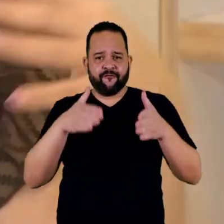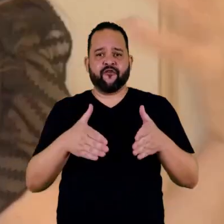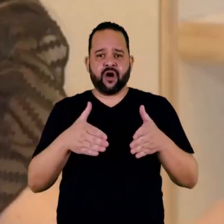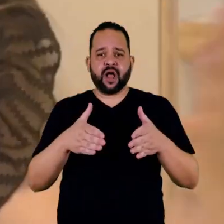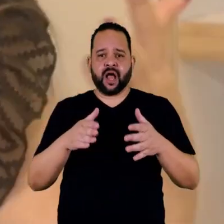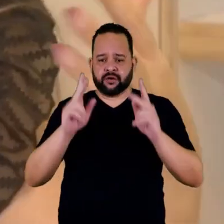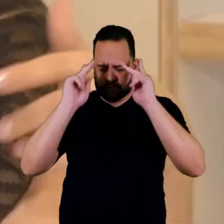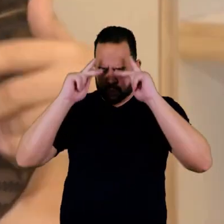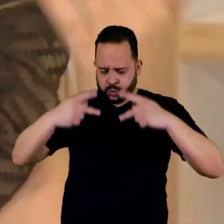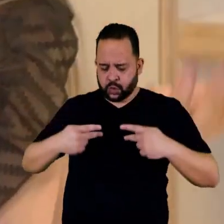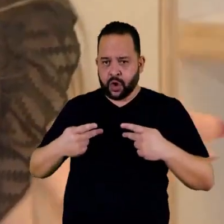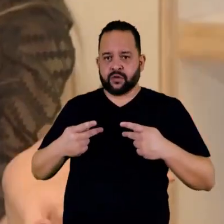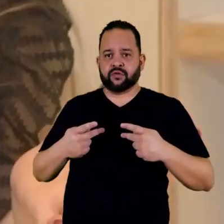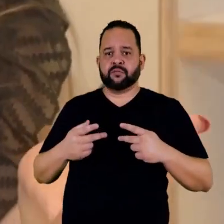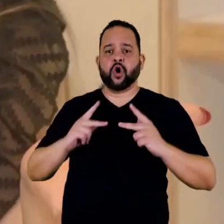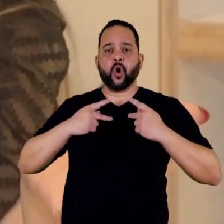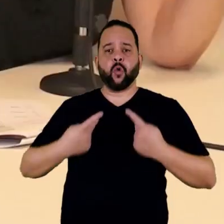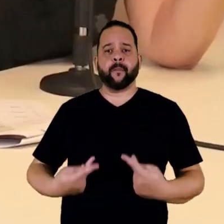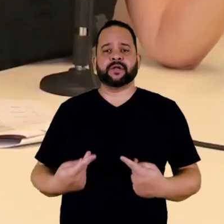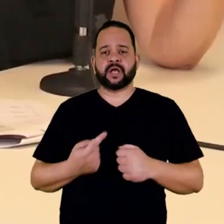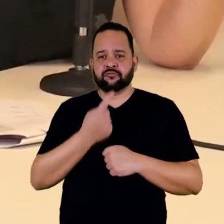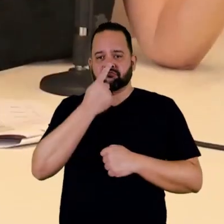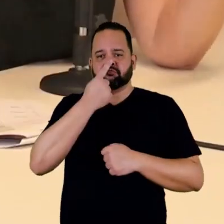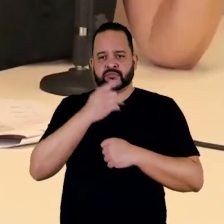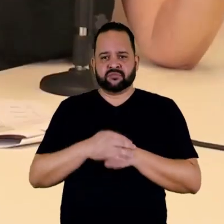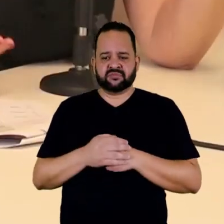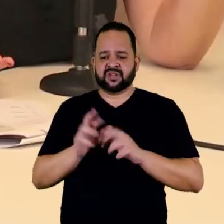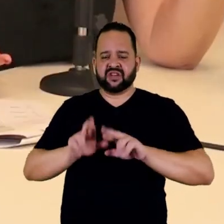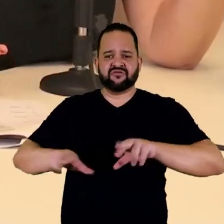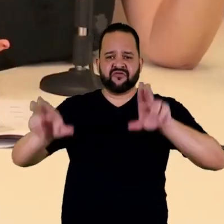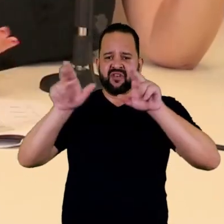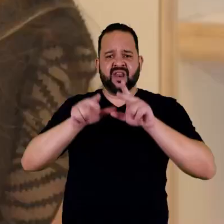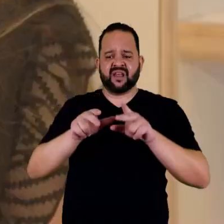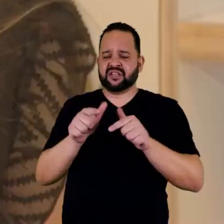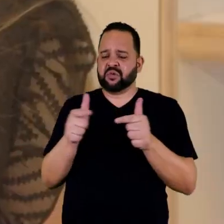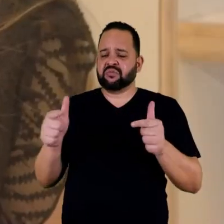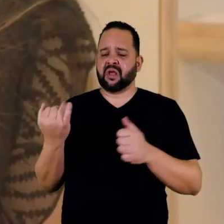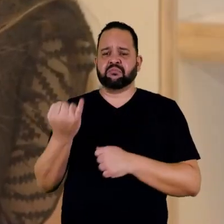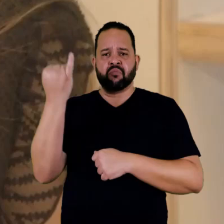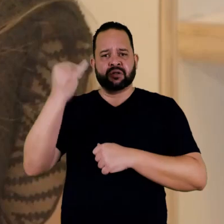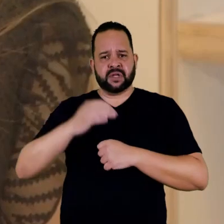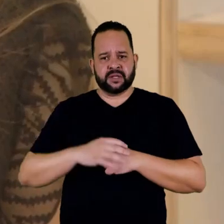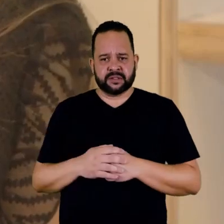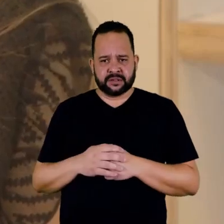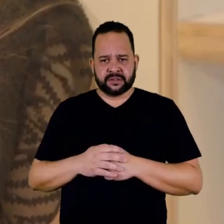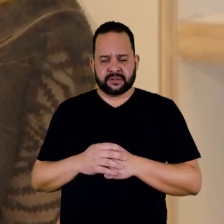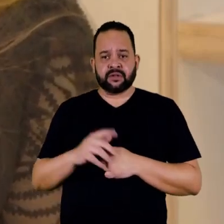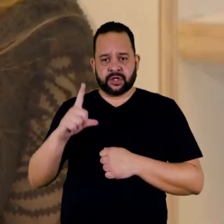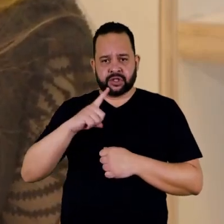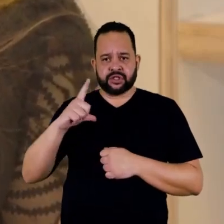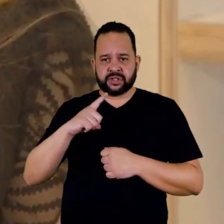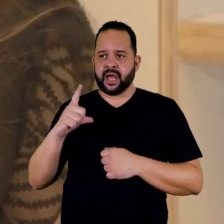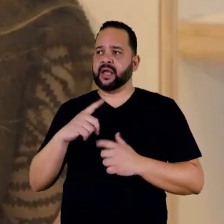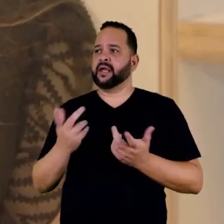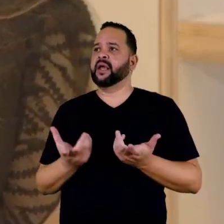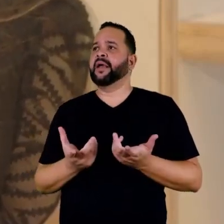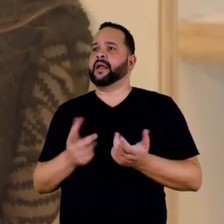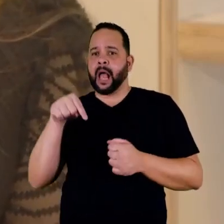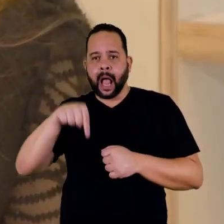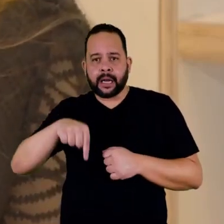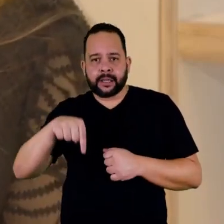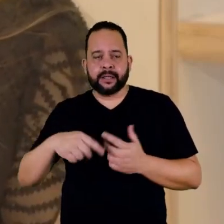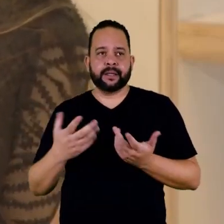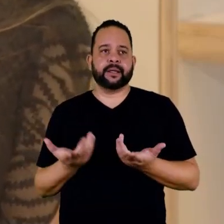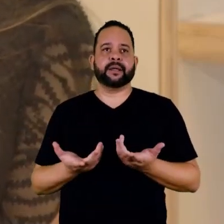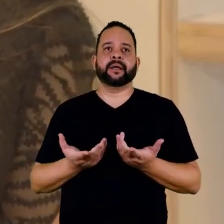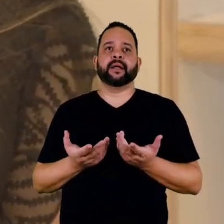a nós todos como humanidade as outras diferenças pouco importam Então eu acho que quando a gente tem os nossos equipamentos aqui